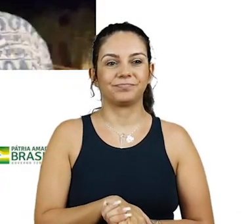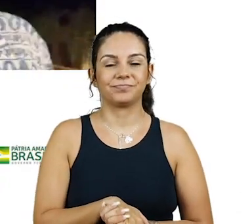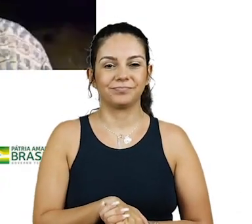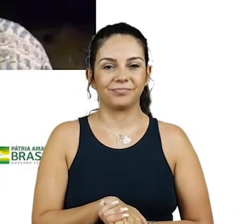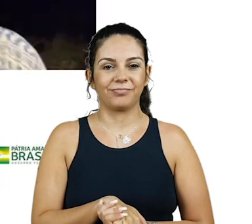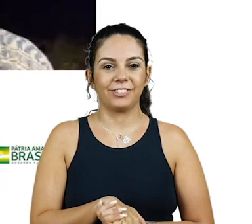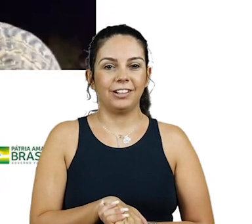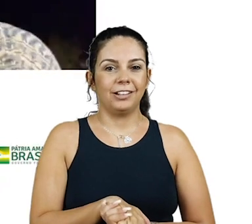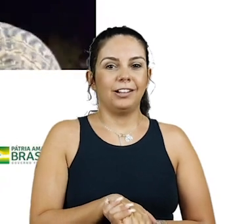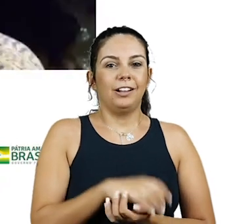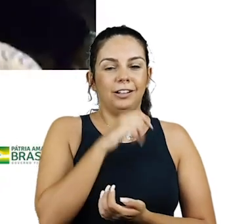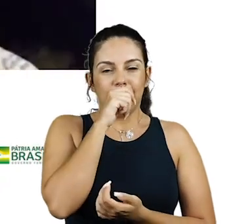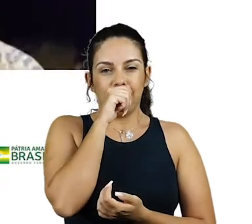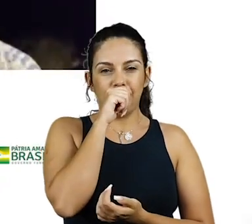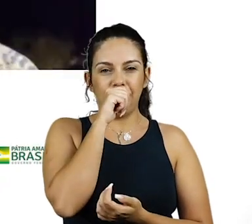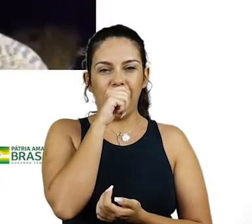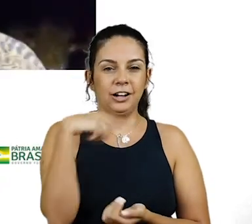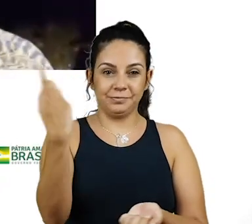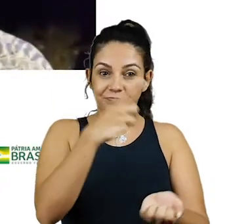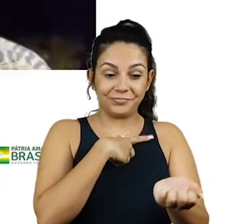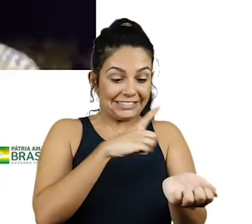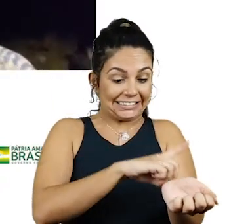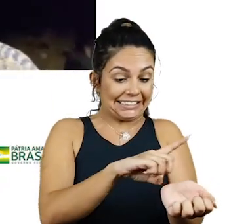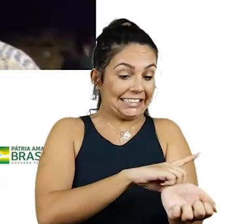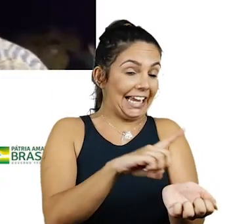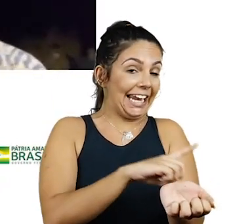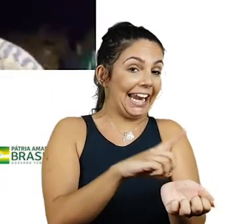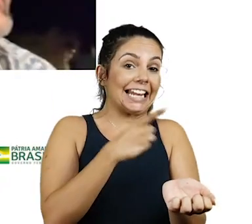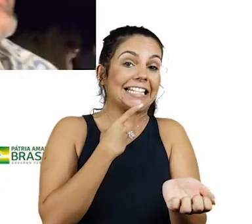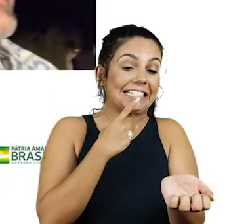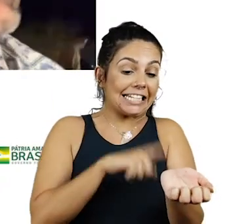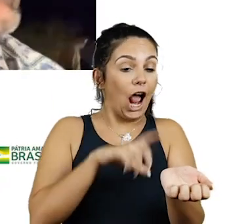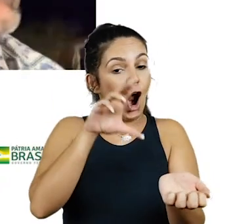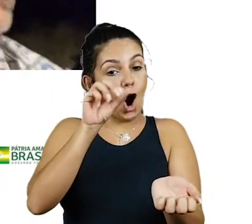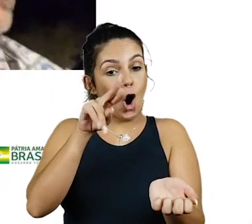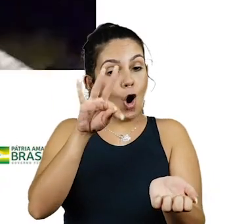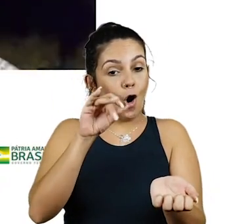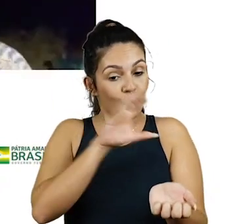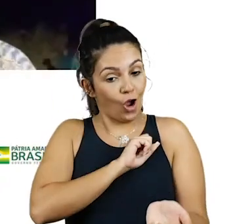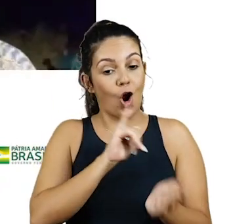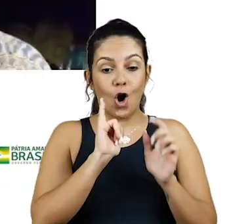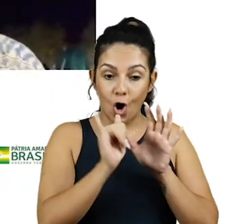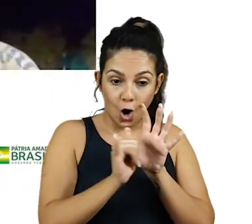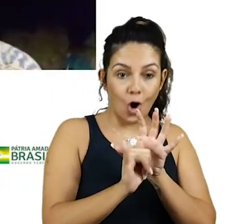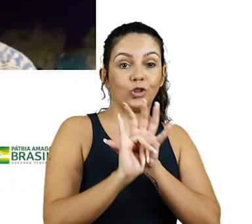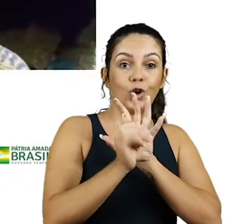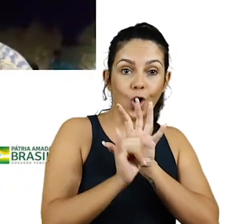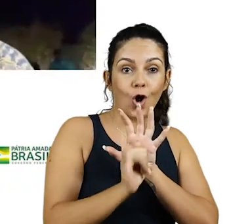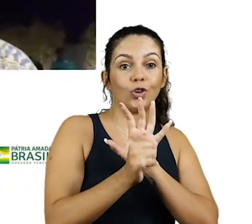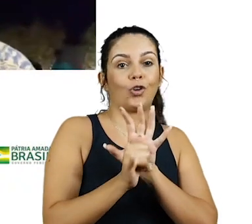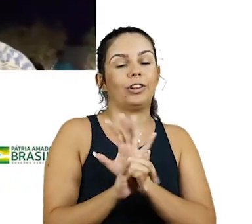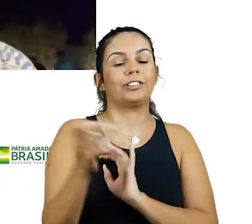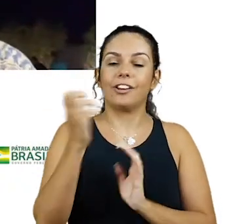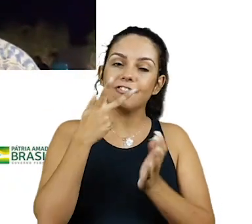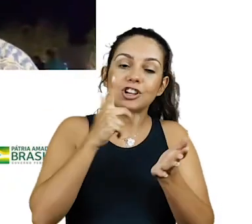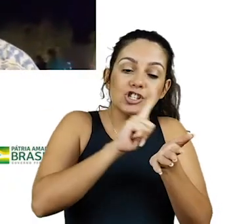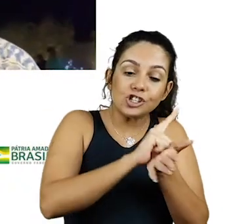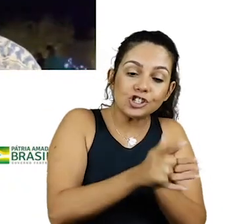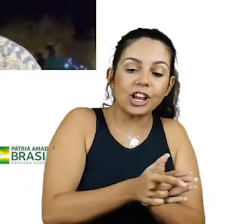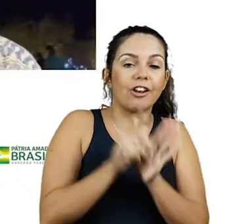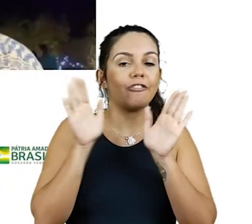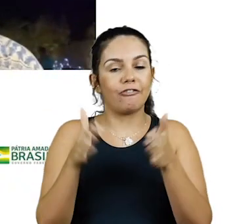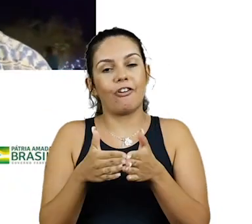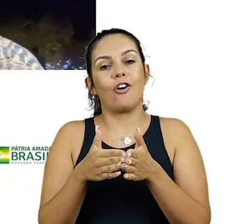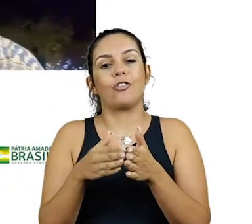Finalmente. Somos, né? Tá no nosso DNA. Camargo, exatamente. Não Mas tem jeito. Eu gostaria que você falasse do gênero. Por que você foi